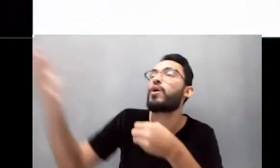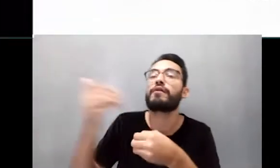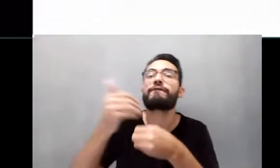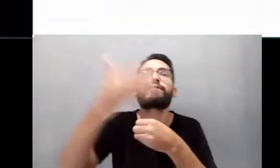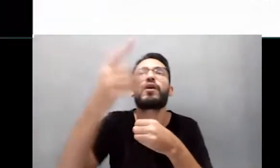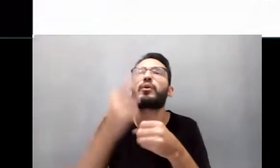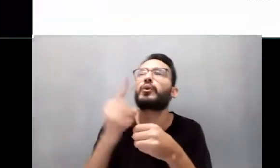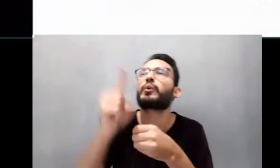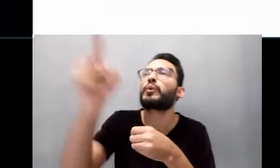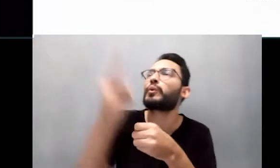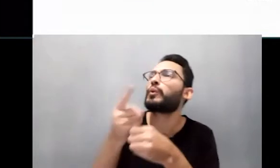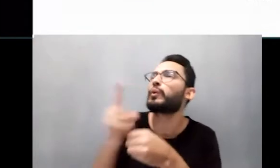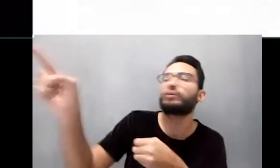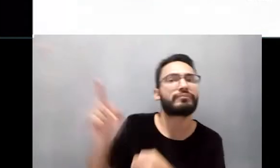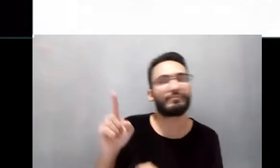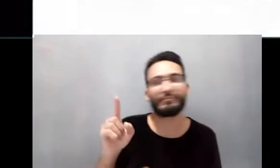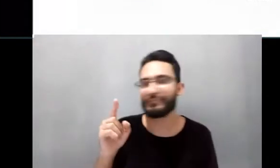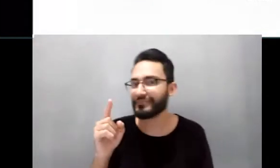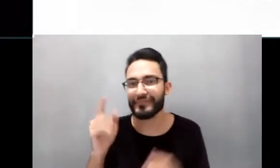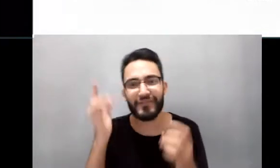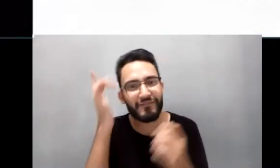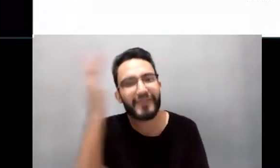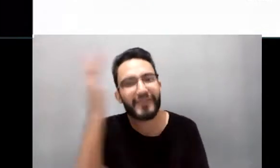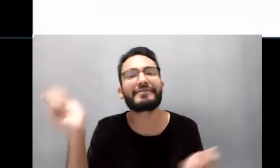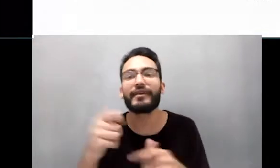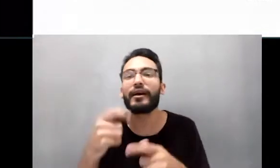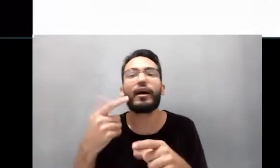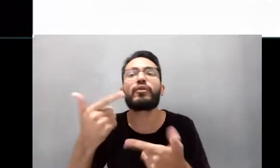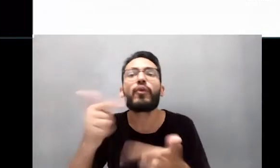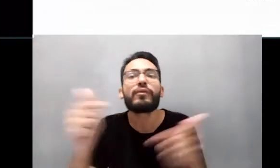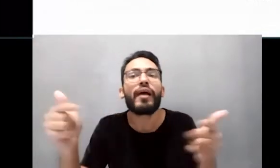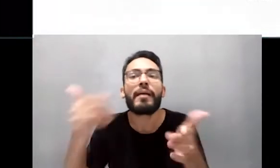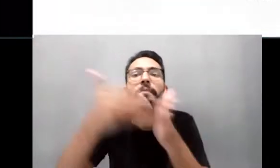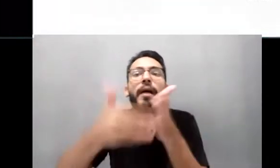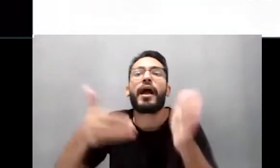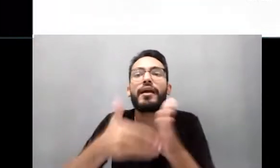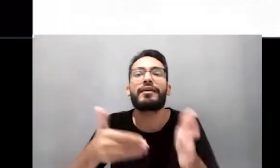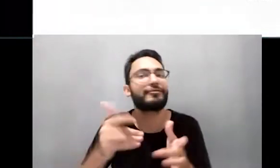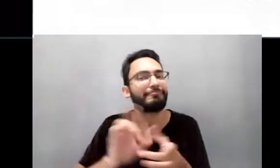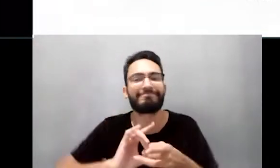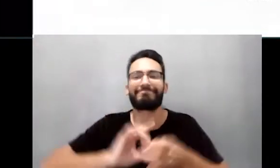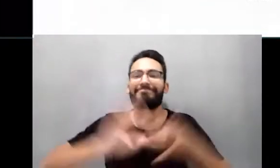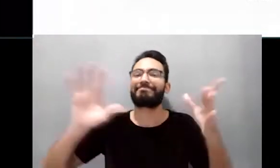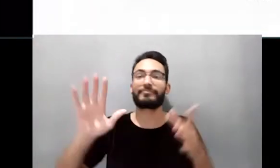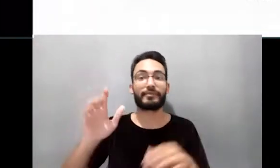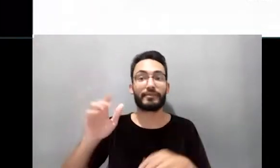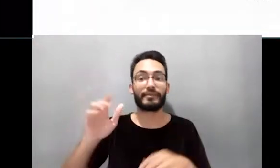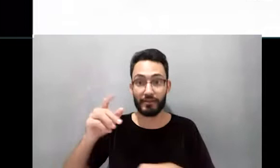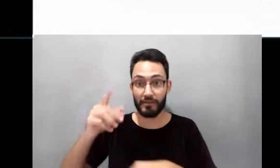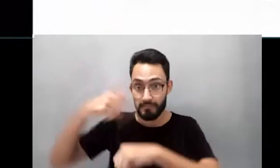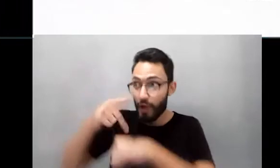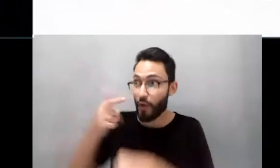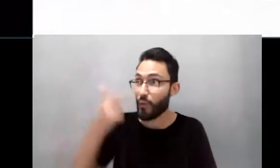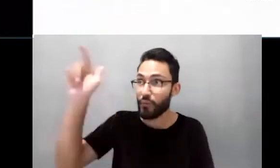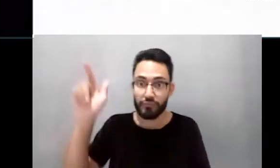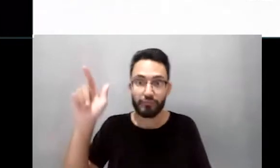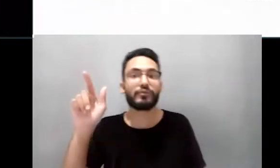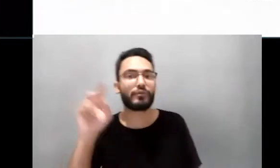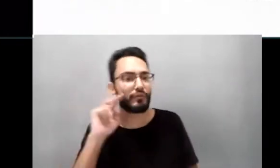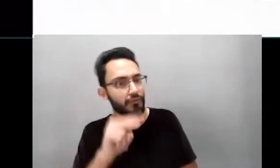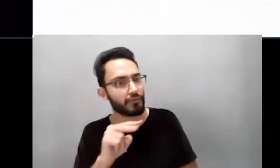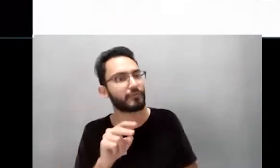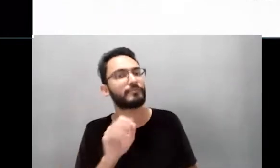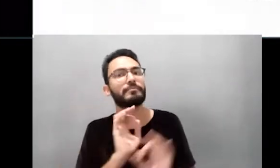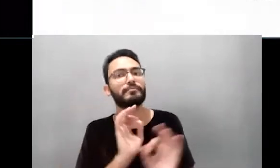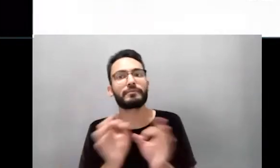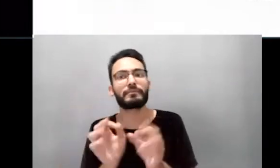nossa região trabalhando com a gente, porque não tem mais barreira, não tem mais limite. E muitas empresas lá fora estão enxergando a mesma coisa.